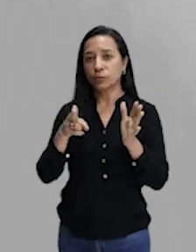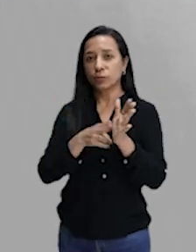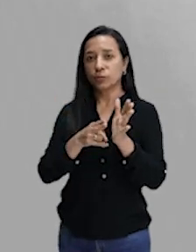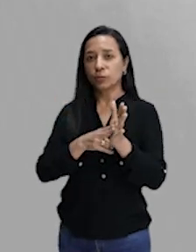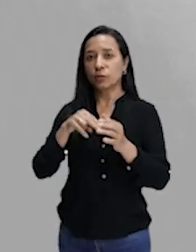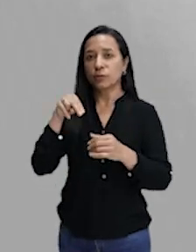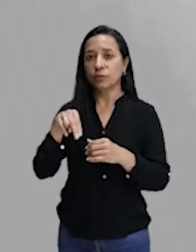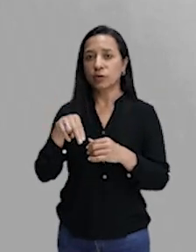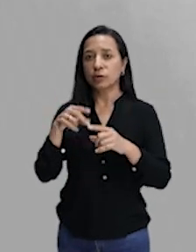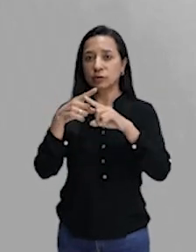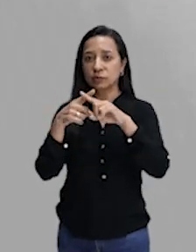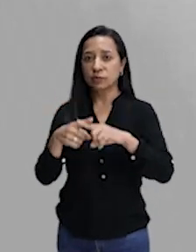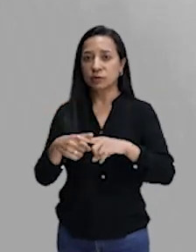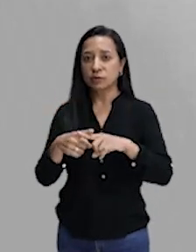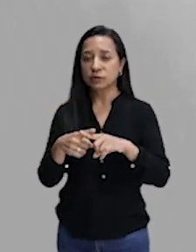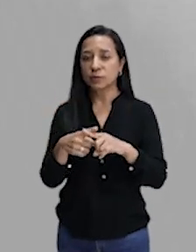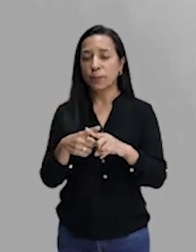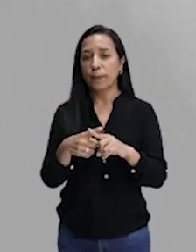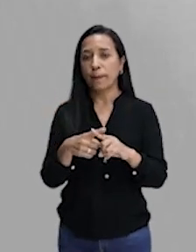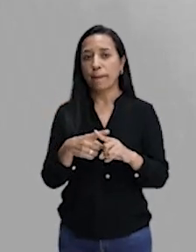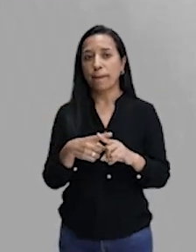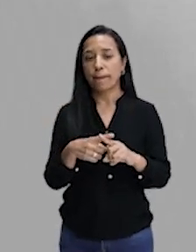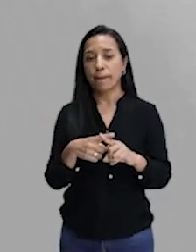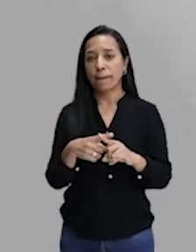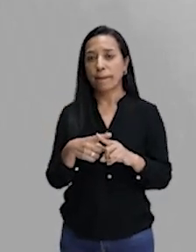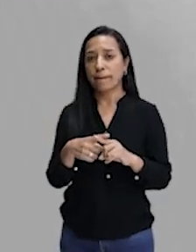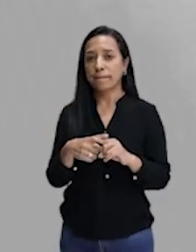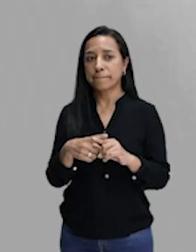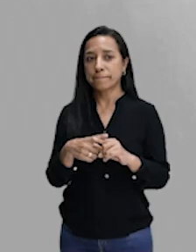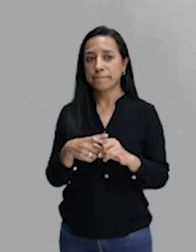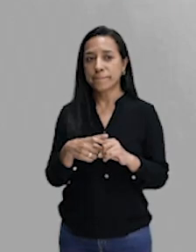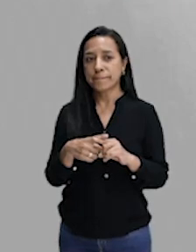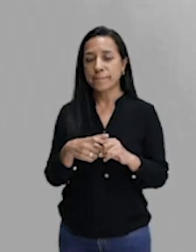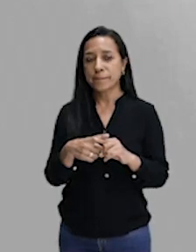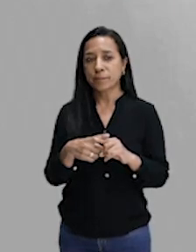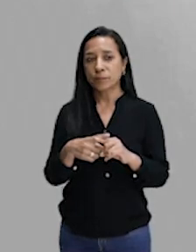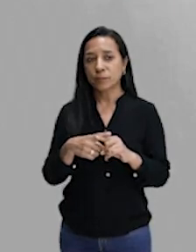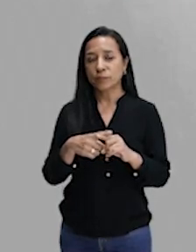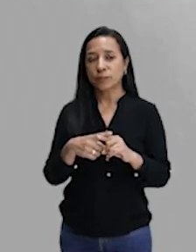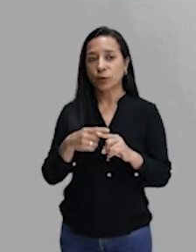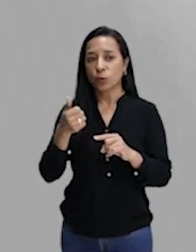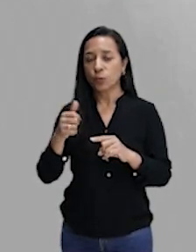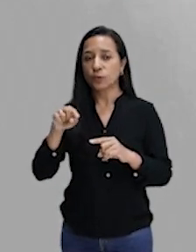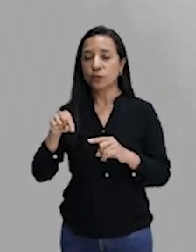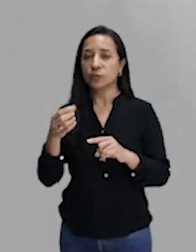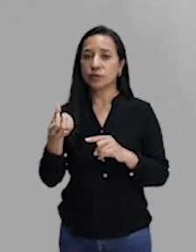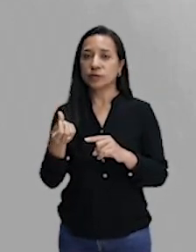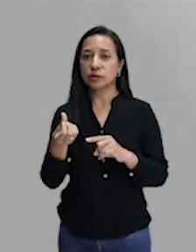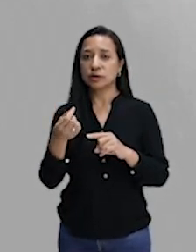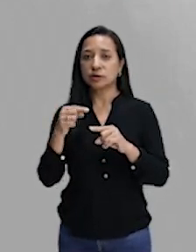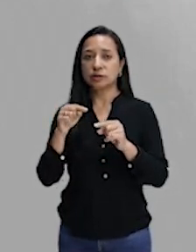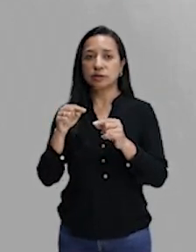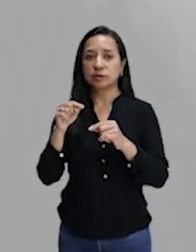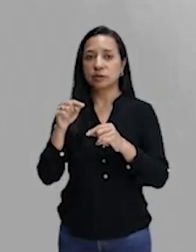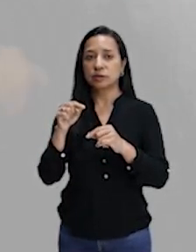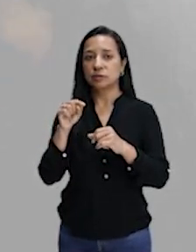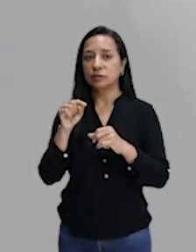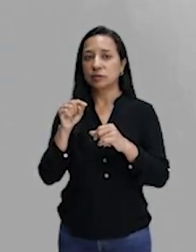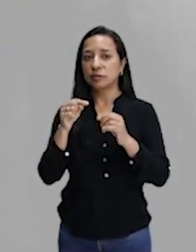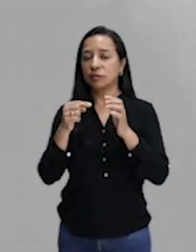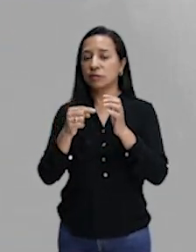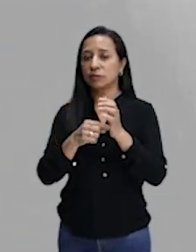vezes 1,6 vezes 10 a menos 19 tá ok